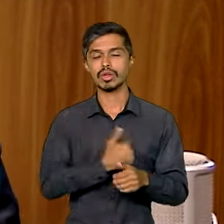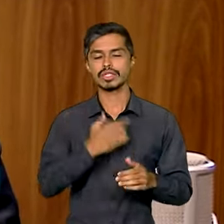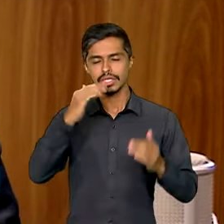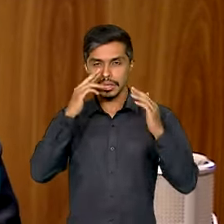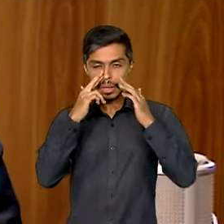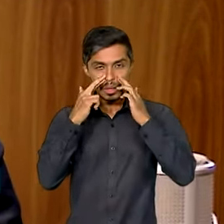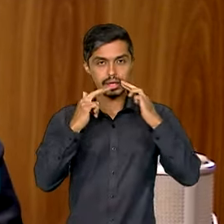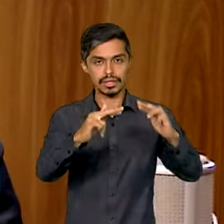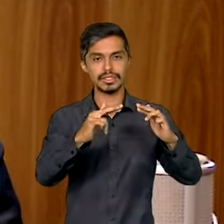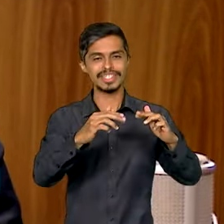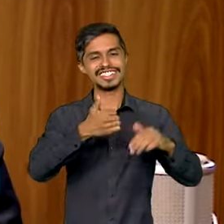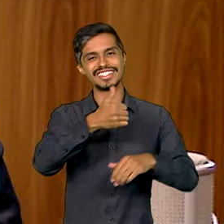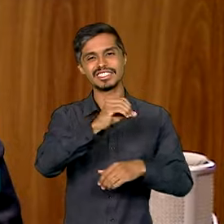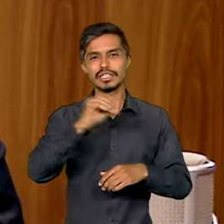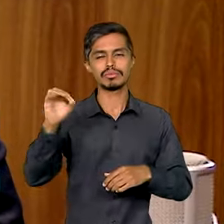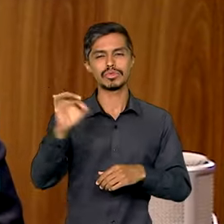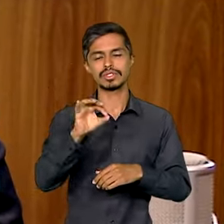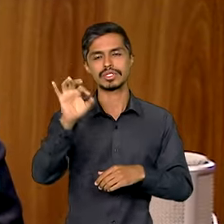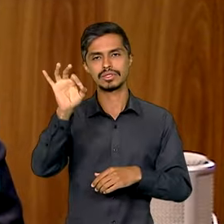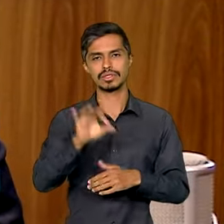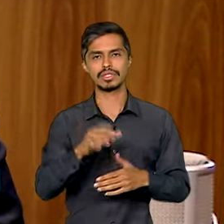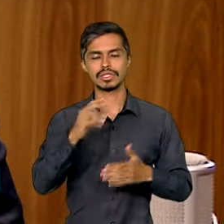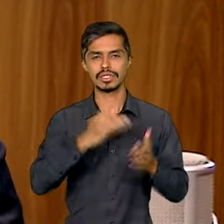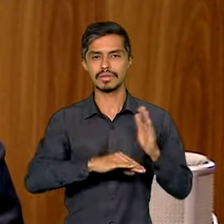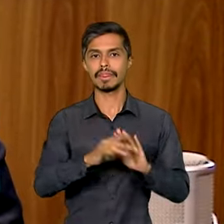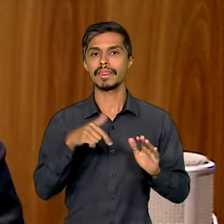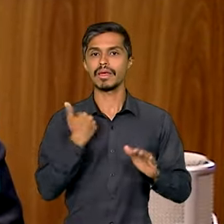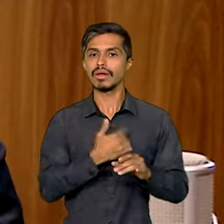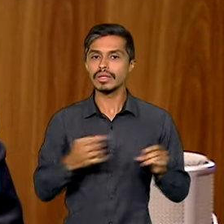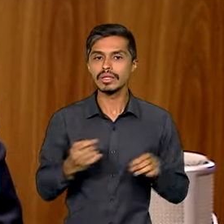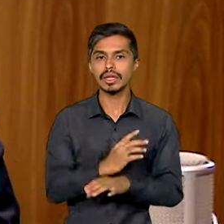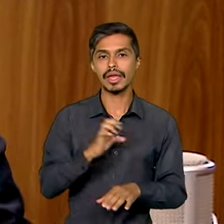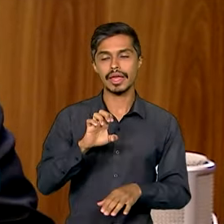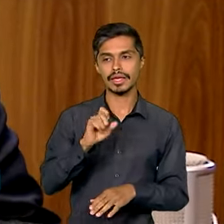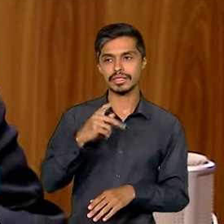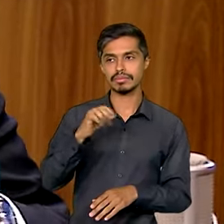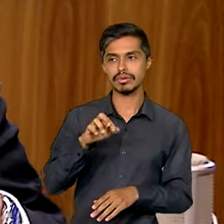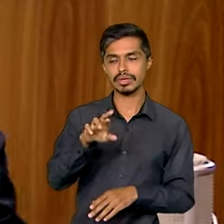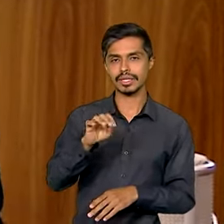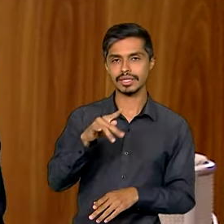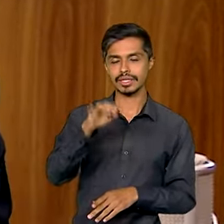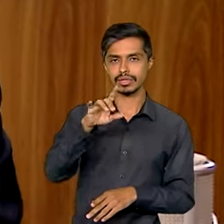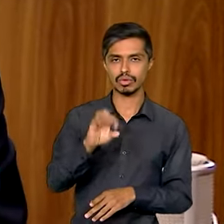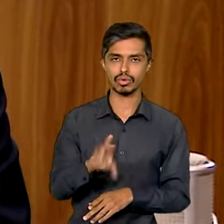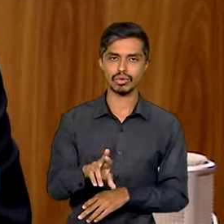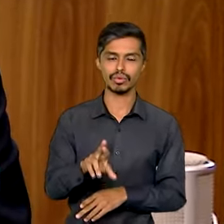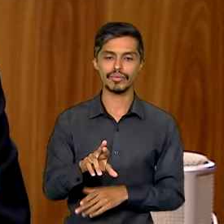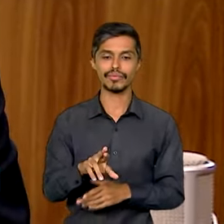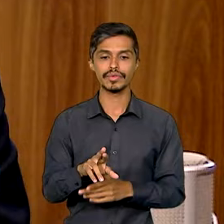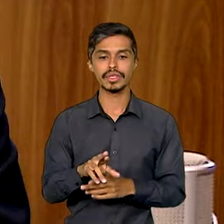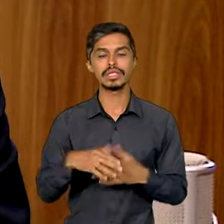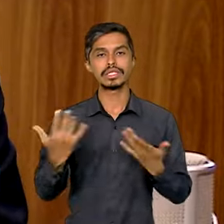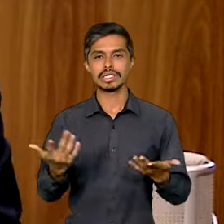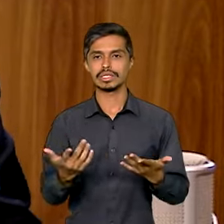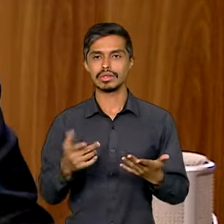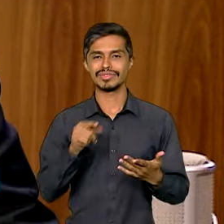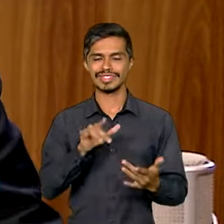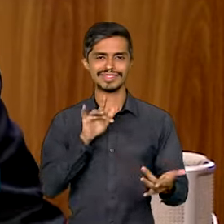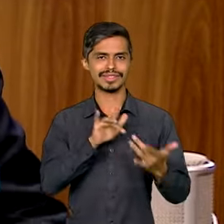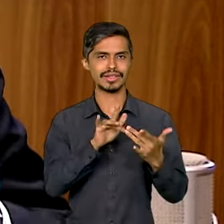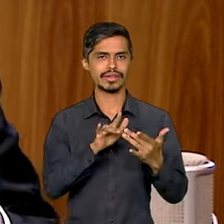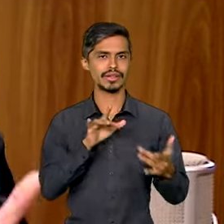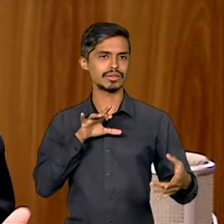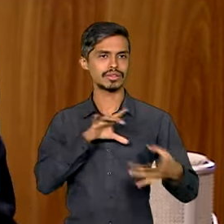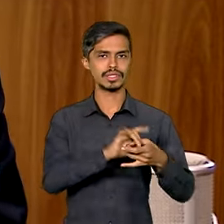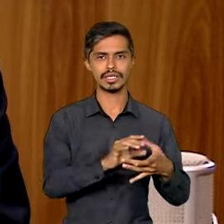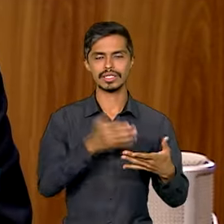Vamos terminar hoje, amanhã, com a participação na Expo Catador e nesse contato, nesse diálogo